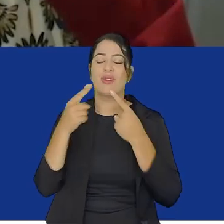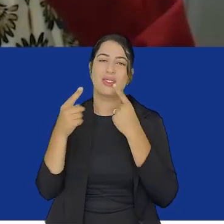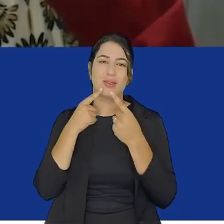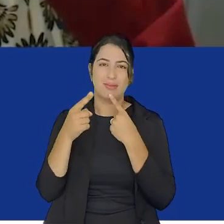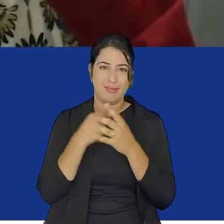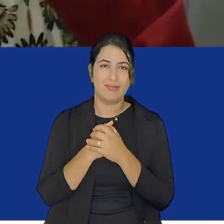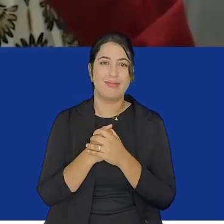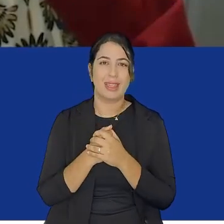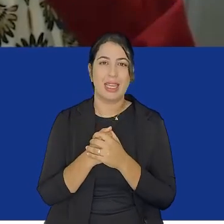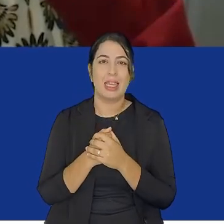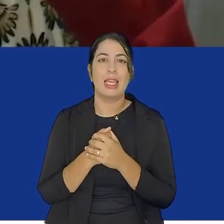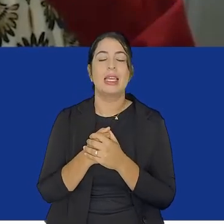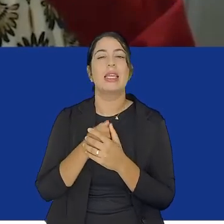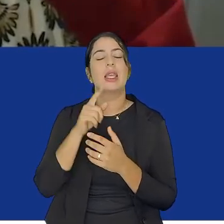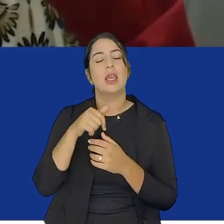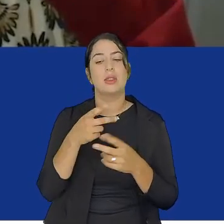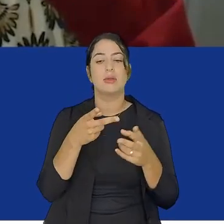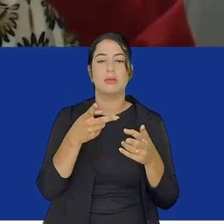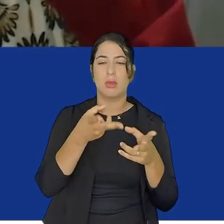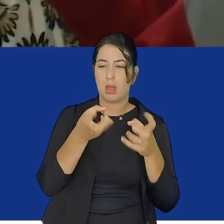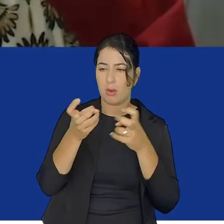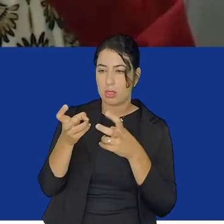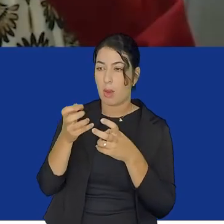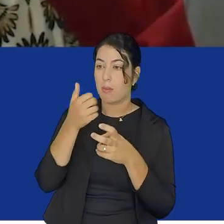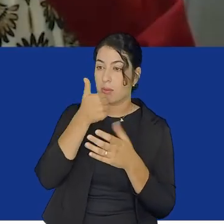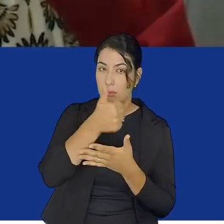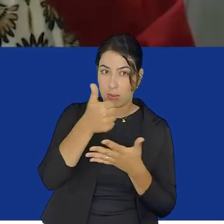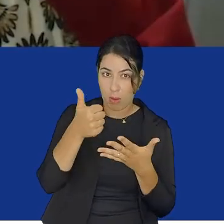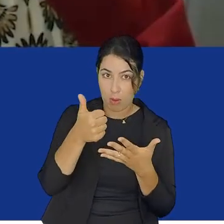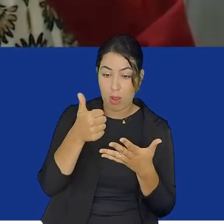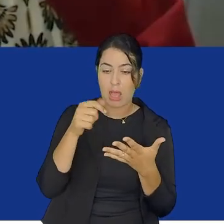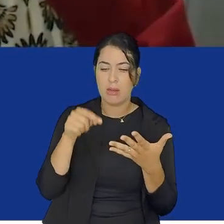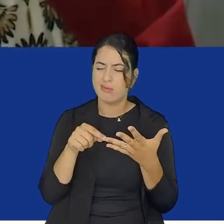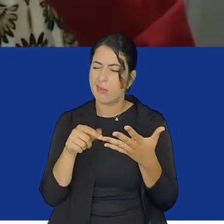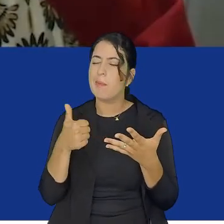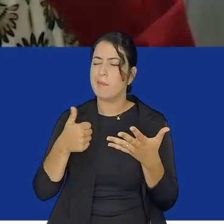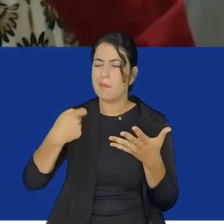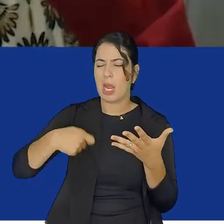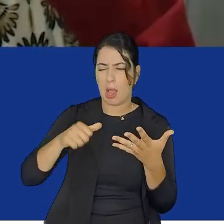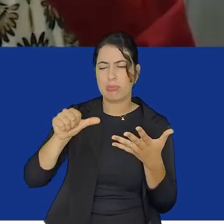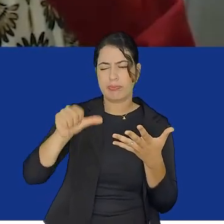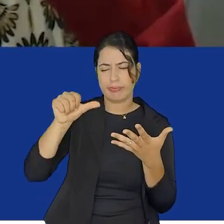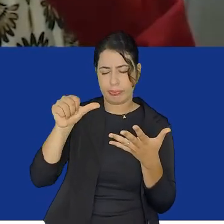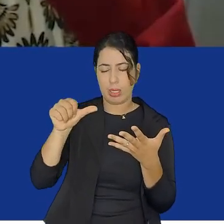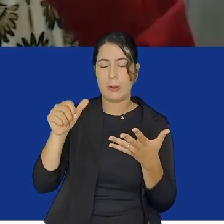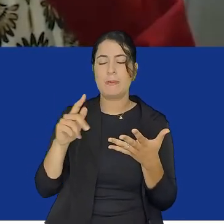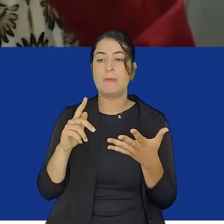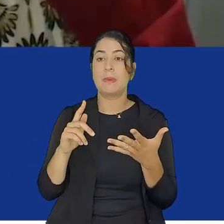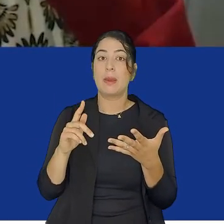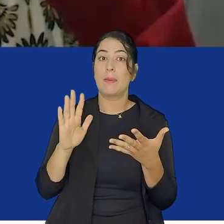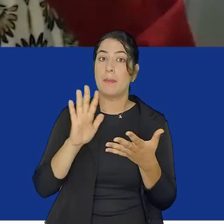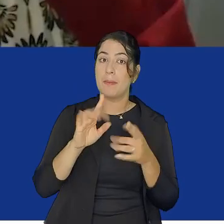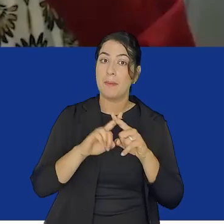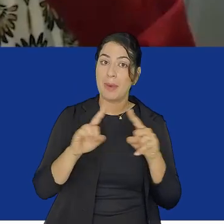trabalhar reconhecimento tanto do que é bom, quanto do que precisa ser melhorado, quanto das potências, quanto das limitações, como a Carla